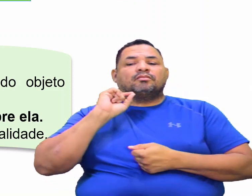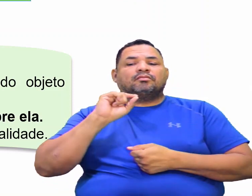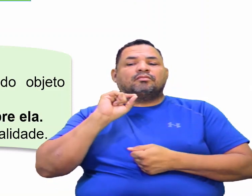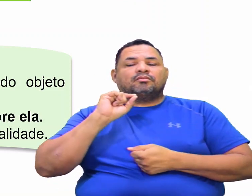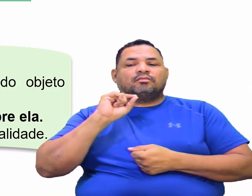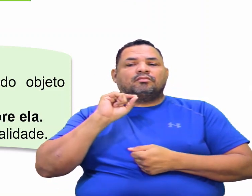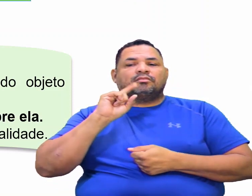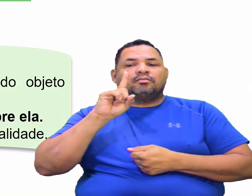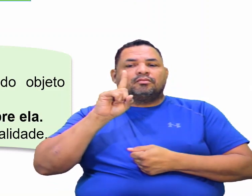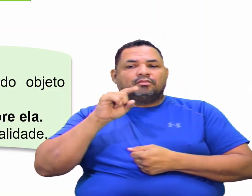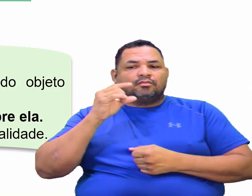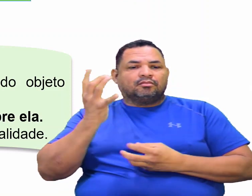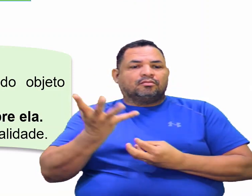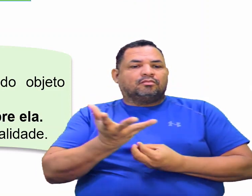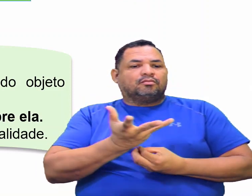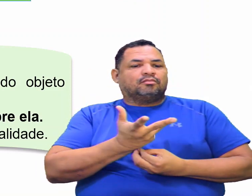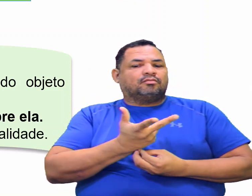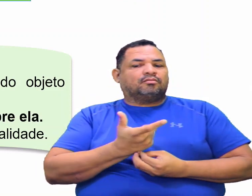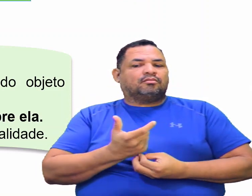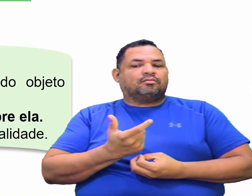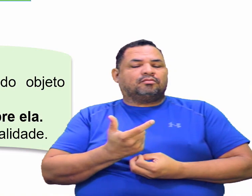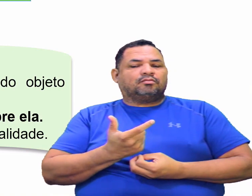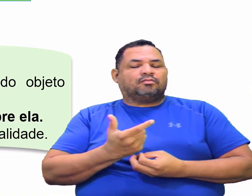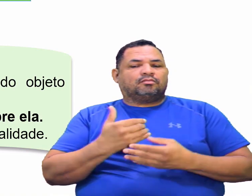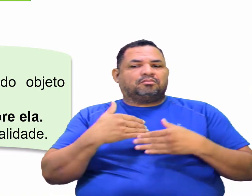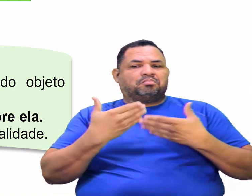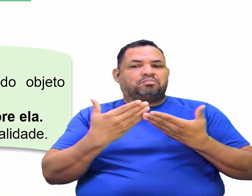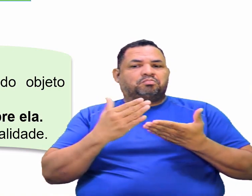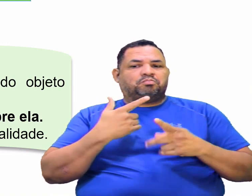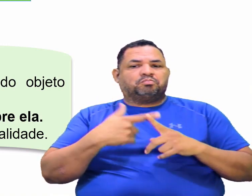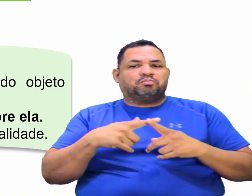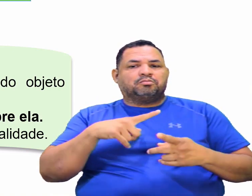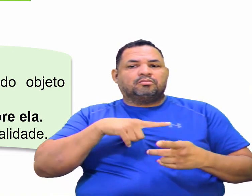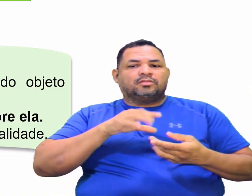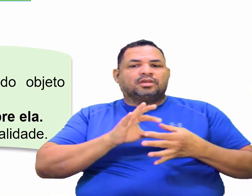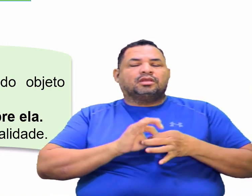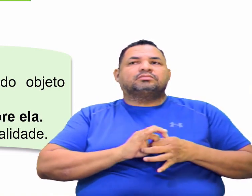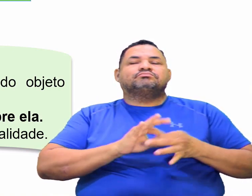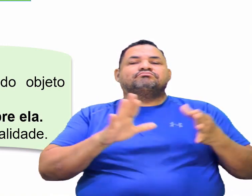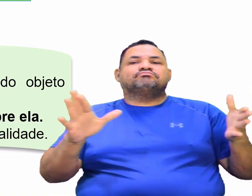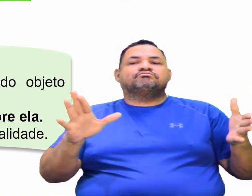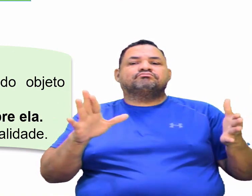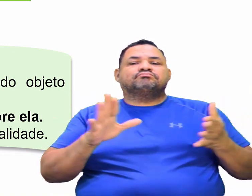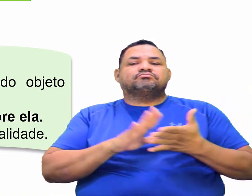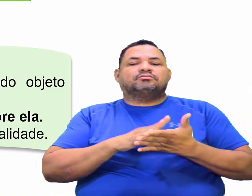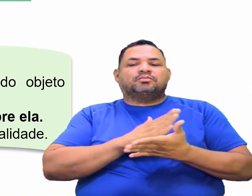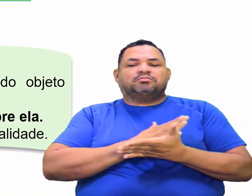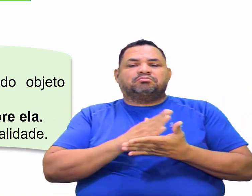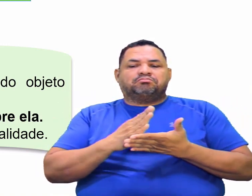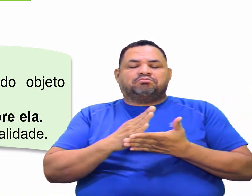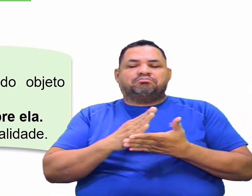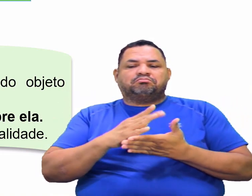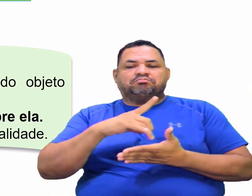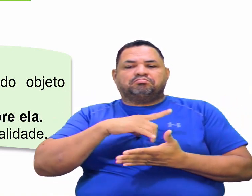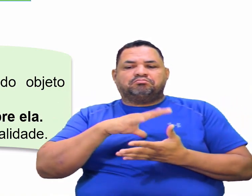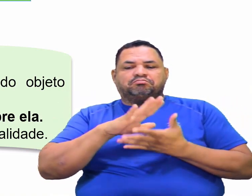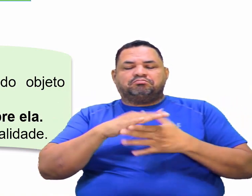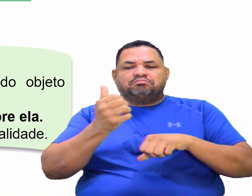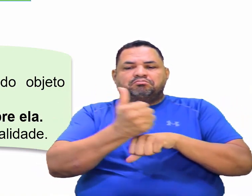é arte dada a grande liberdade que os artistas passaram a ter